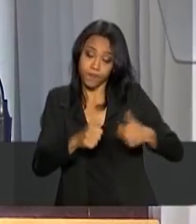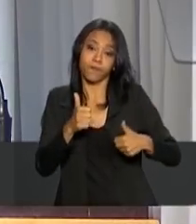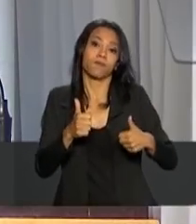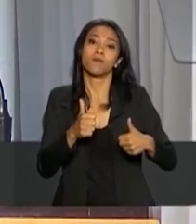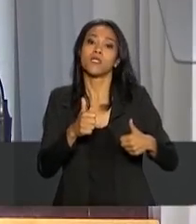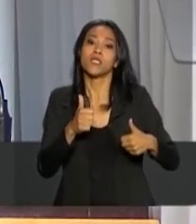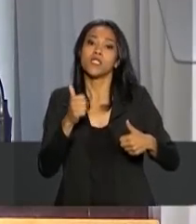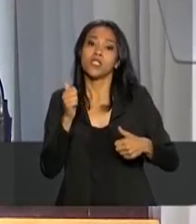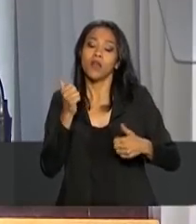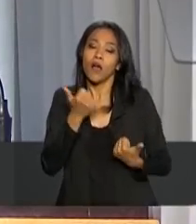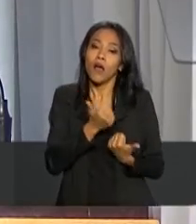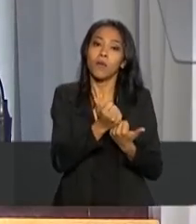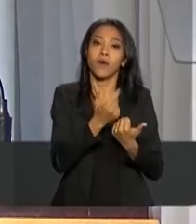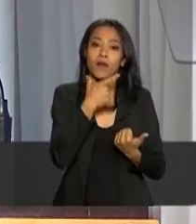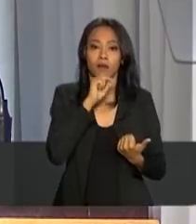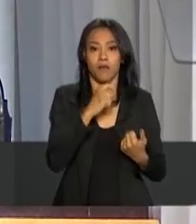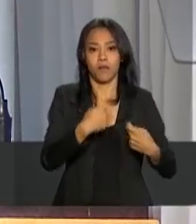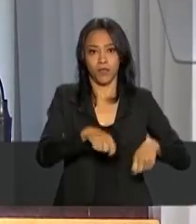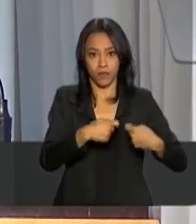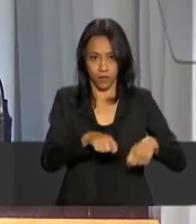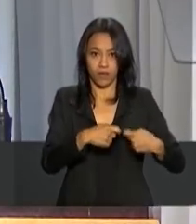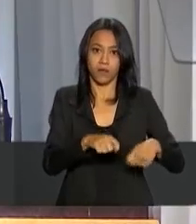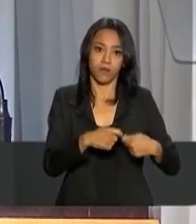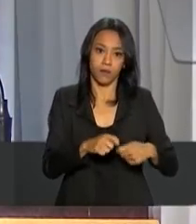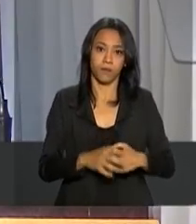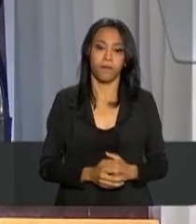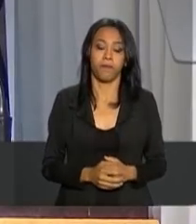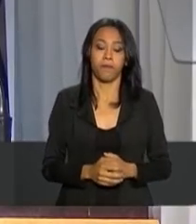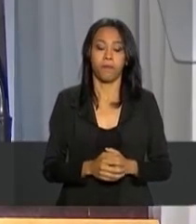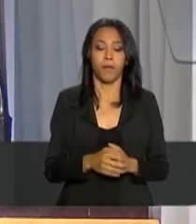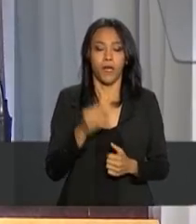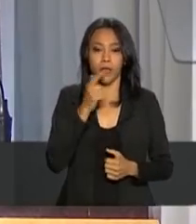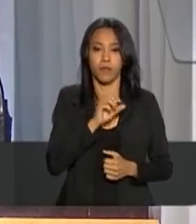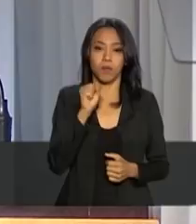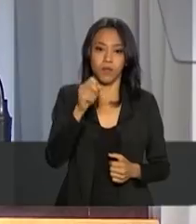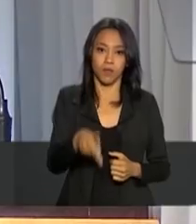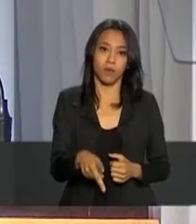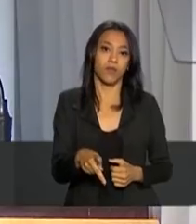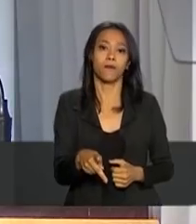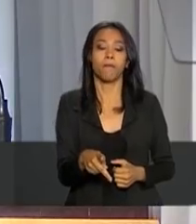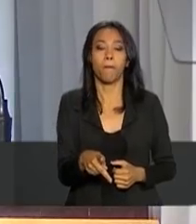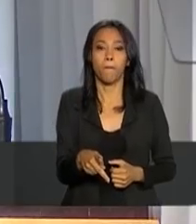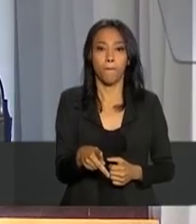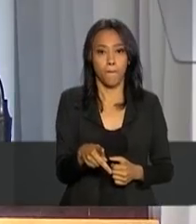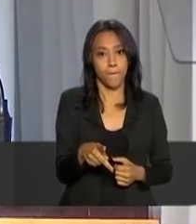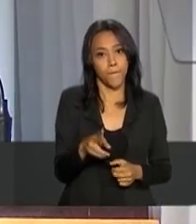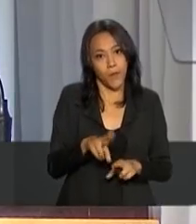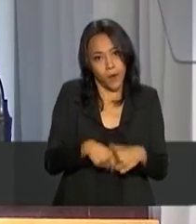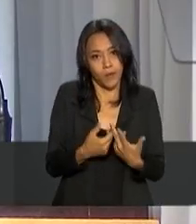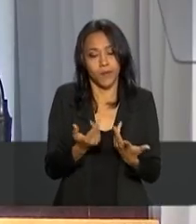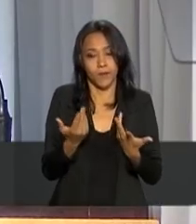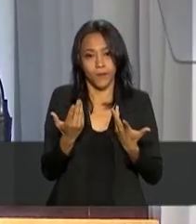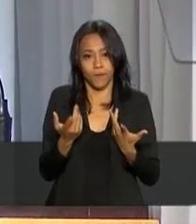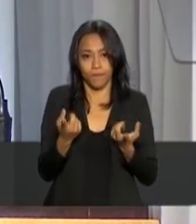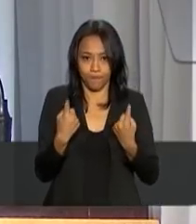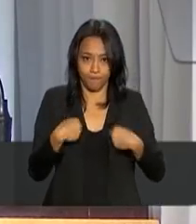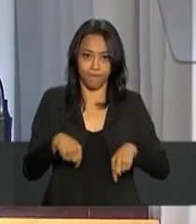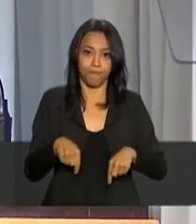que necessitam do auxílio-doença ou da aposentadoria por invalidez.